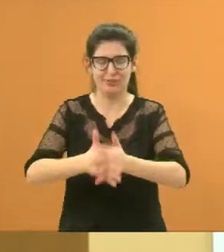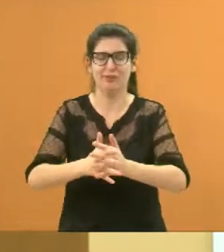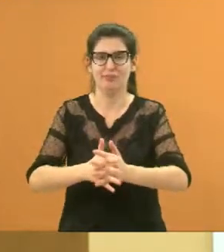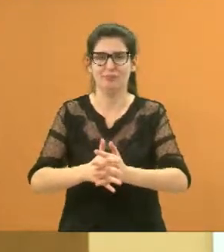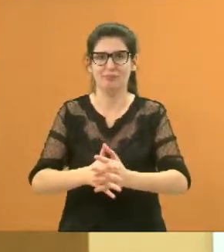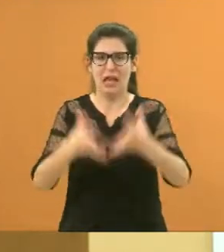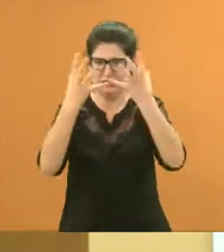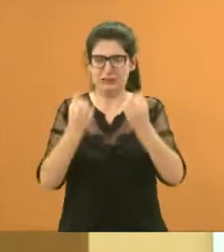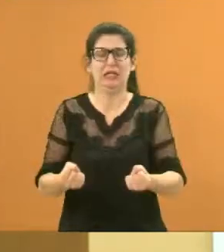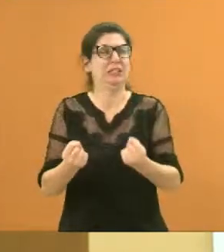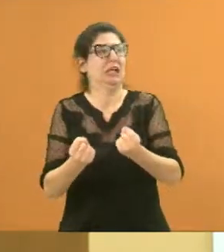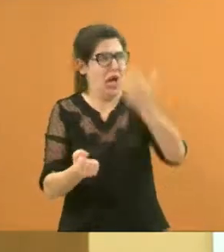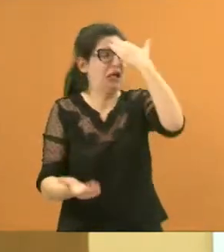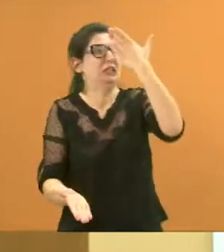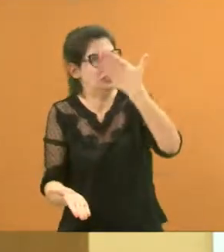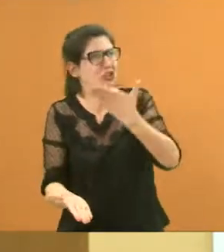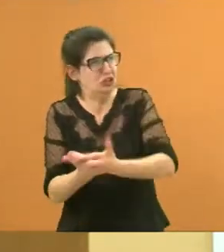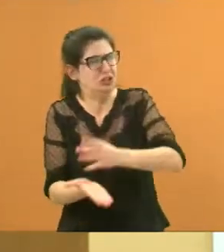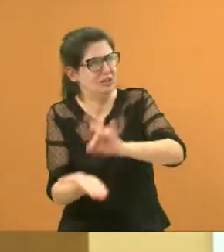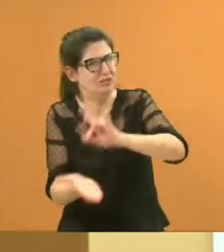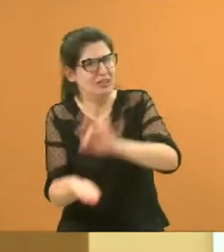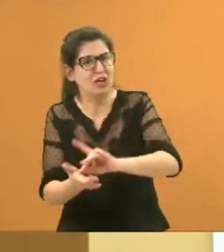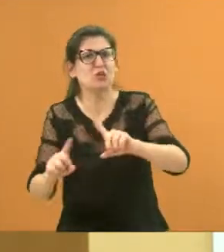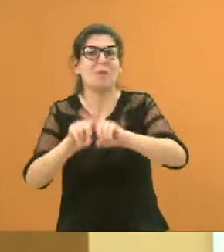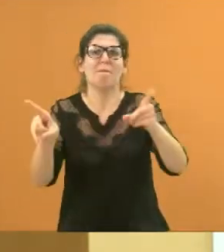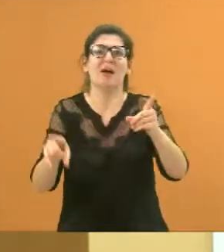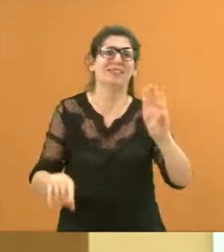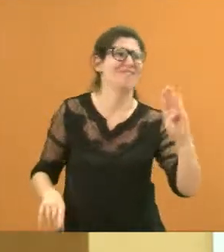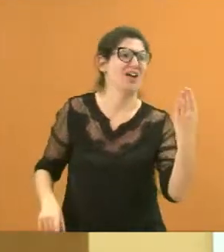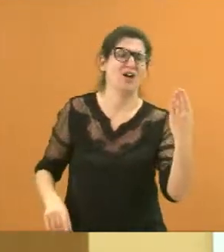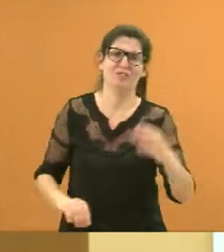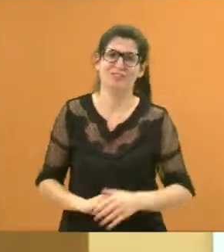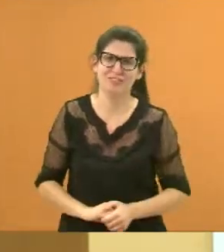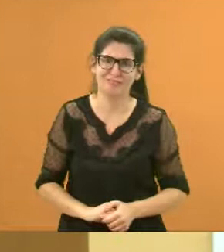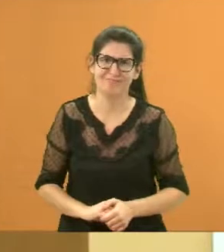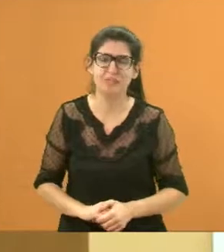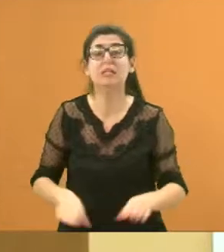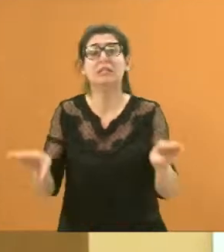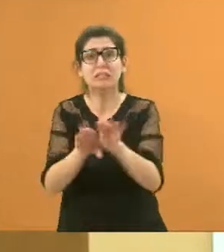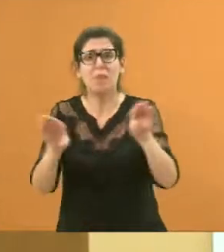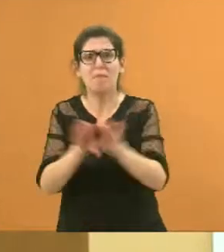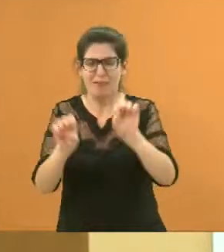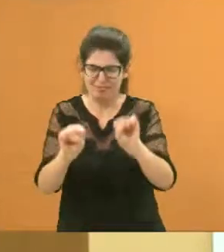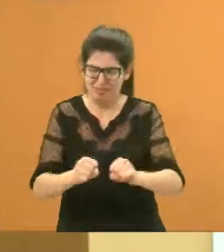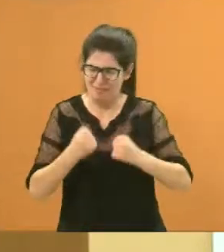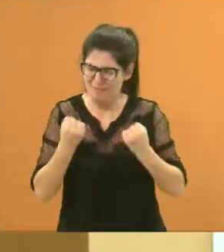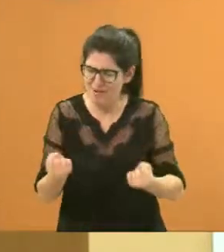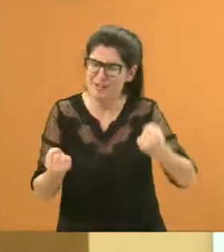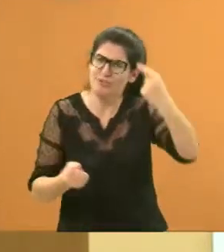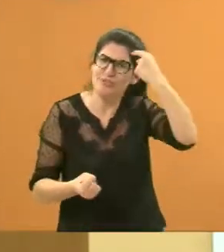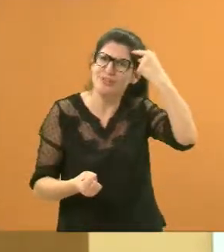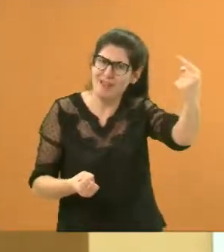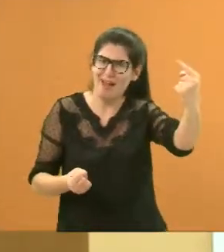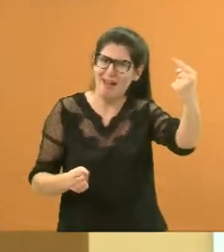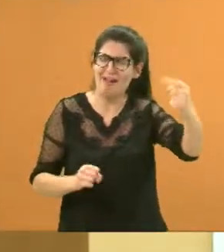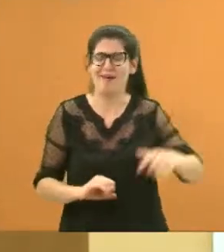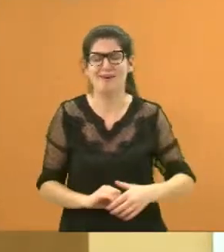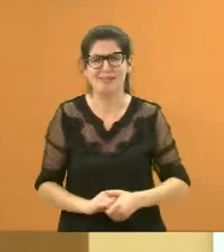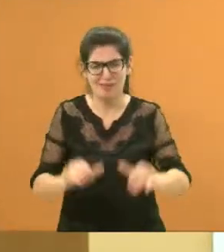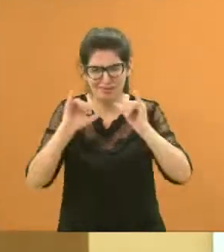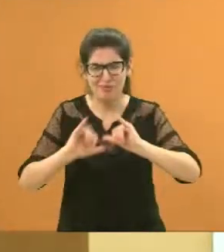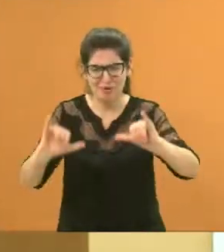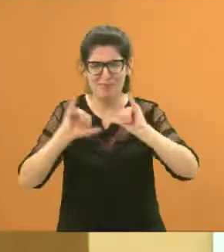aquela verdade que ele acredita, de tal forma que ele acaba fazendo a defesa daquela ideia, daquela informação, e, como eu disse,